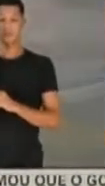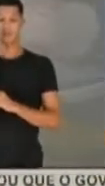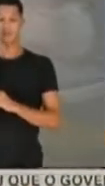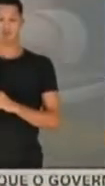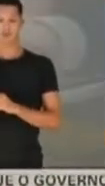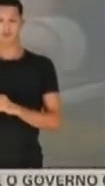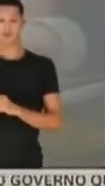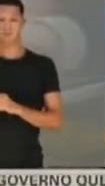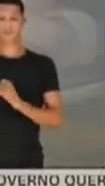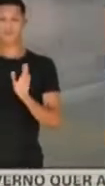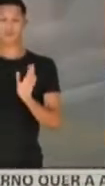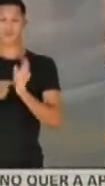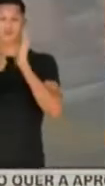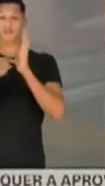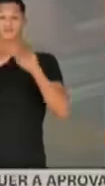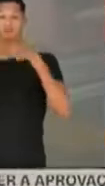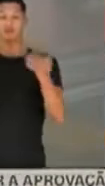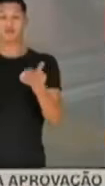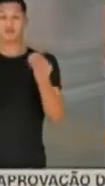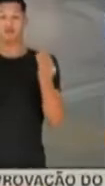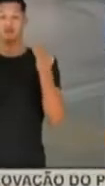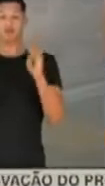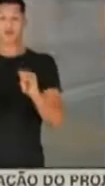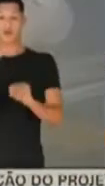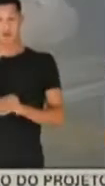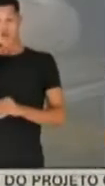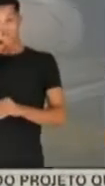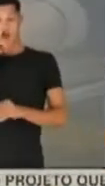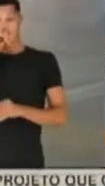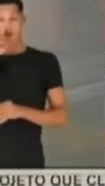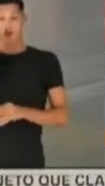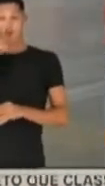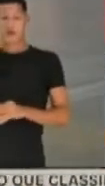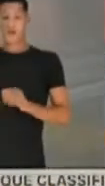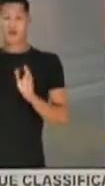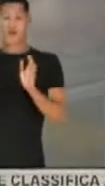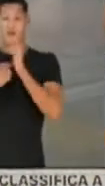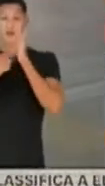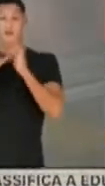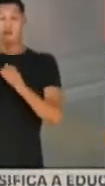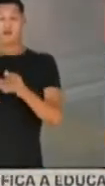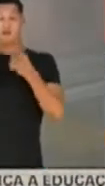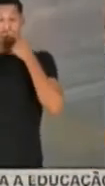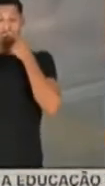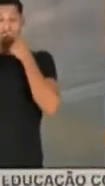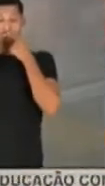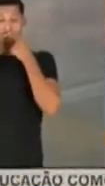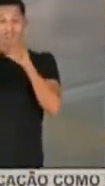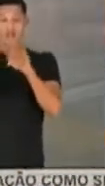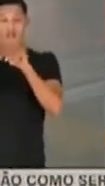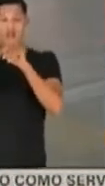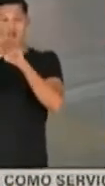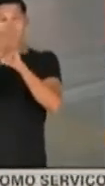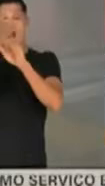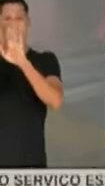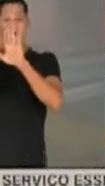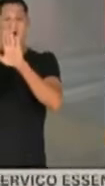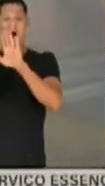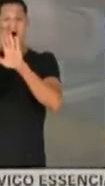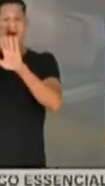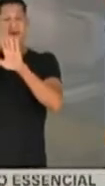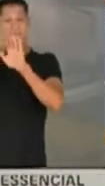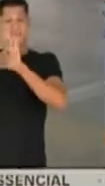a outra denúncia, quando coloca em risco a outra denúncia, ou quando questiona, ou quando tenta